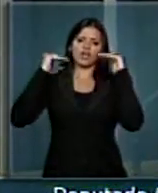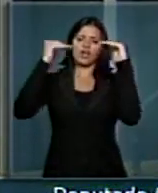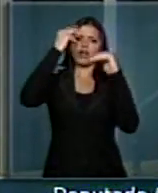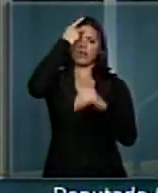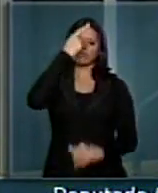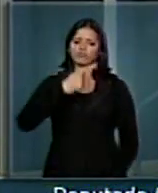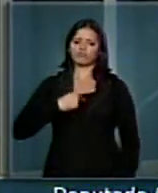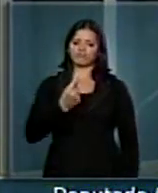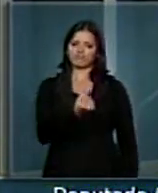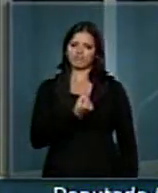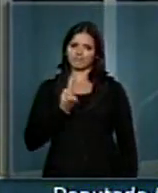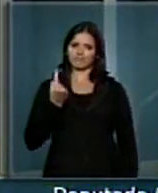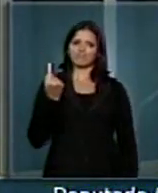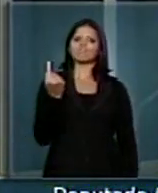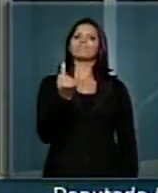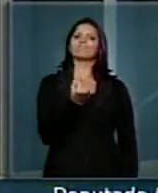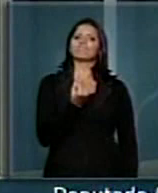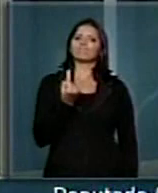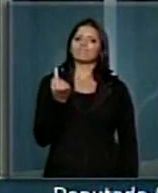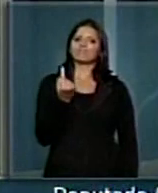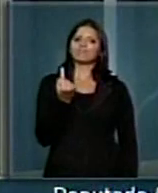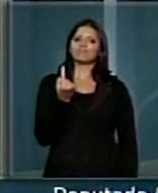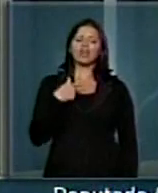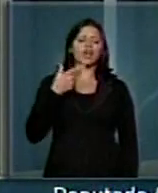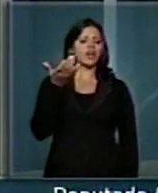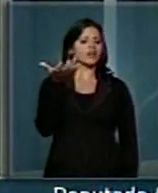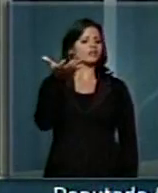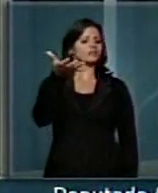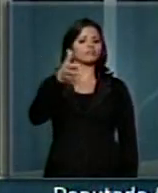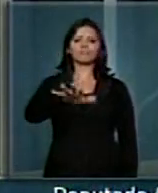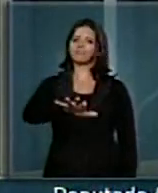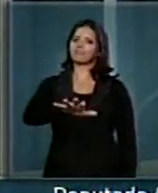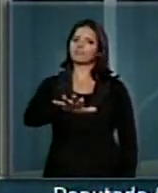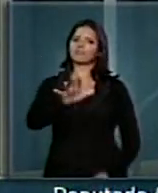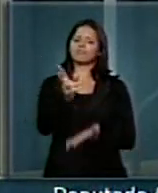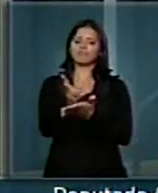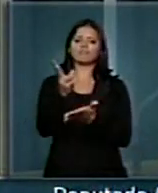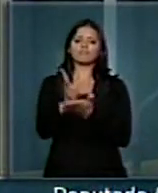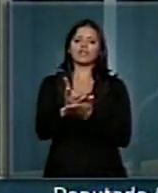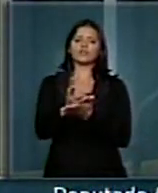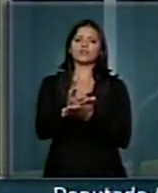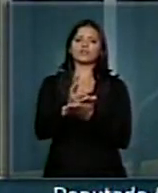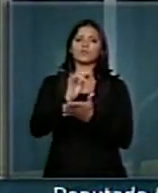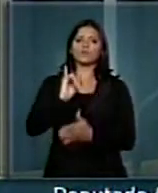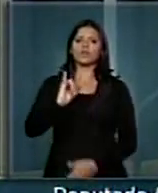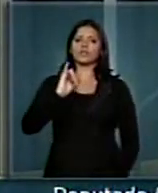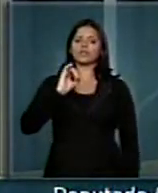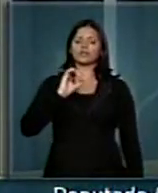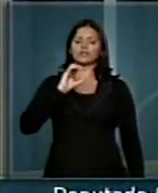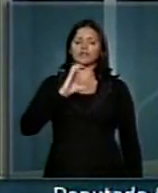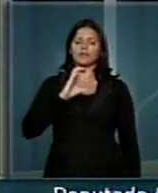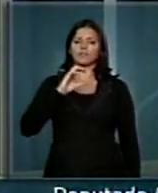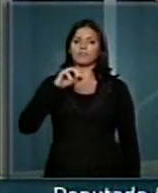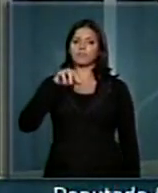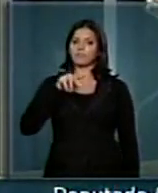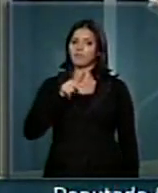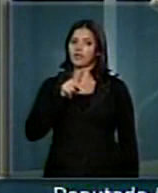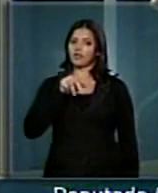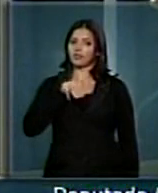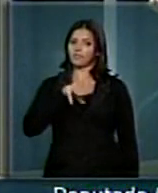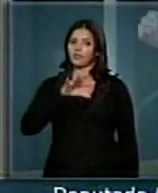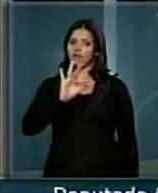e independência, rejeitou a manutenção do imposto. No